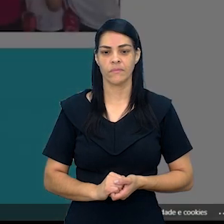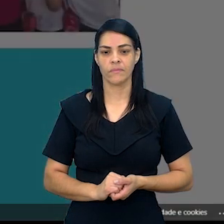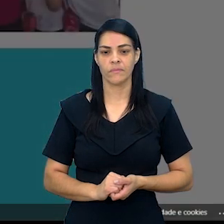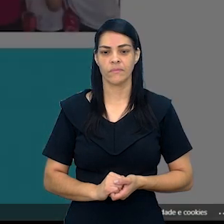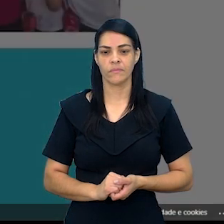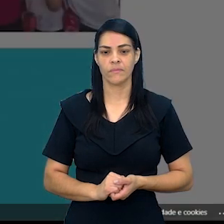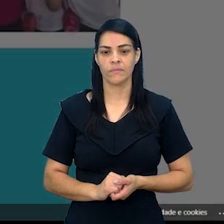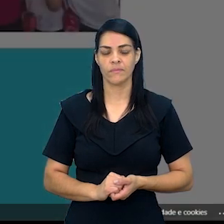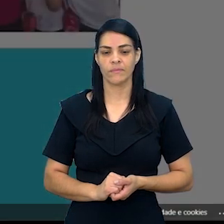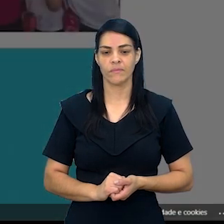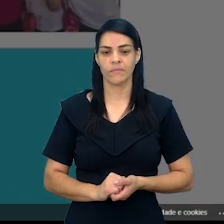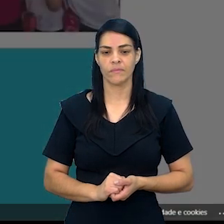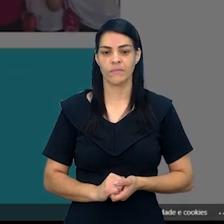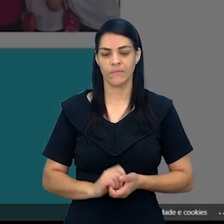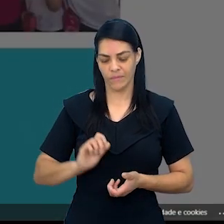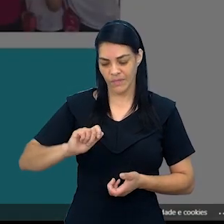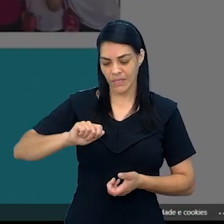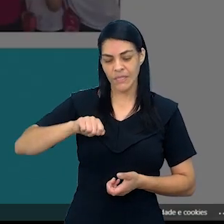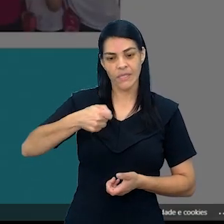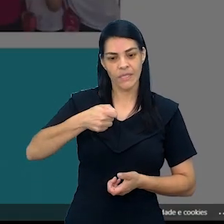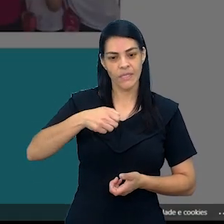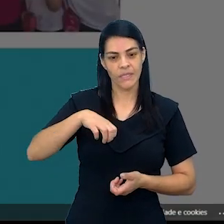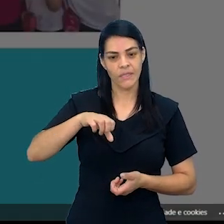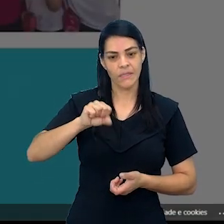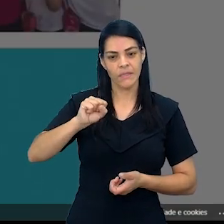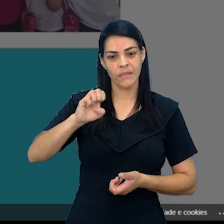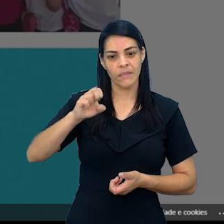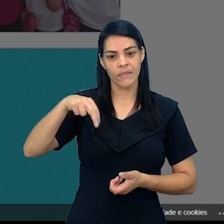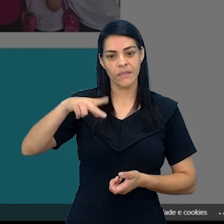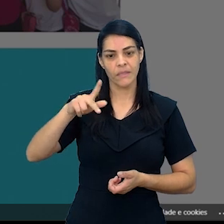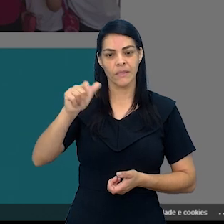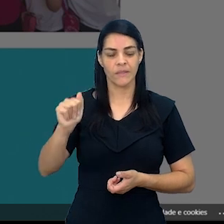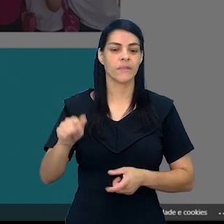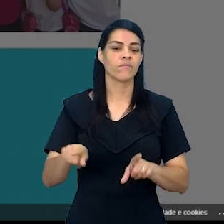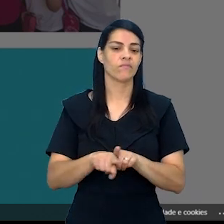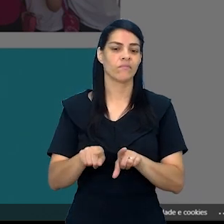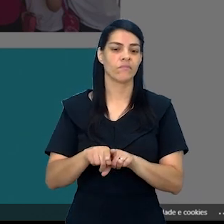colocar minha senha também da sede